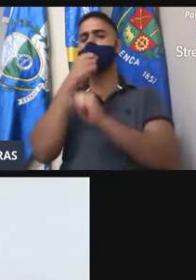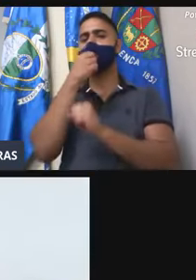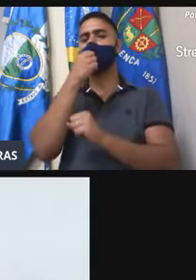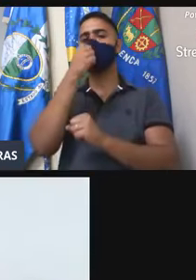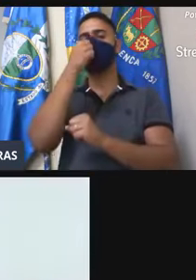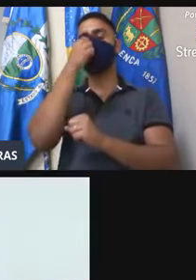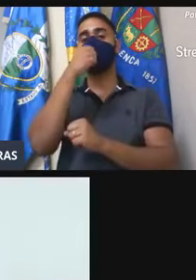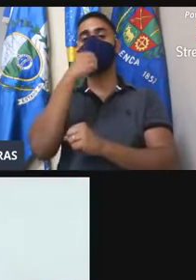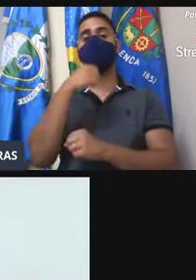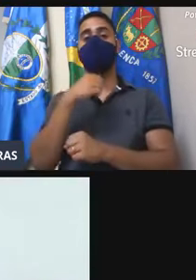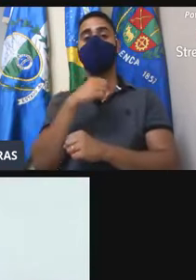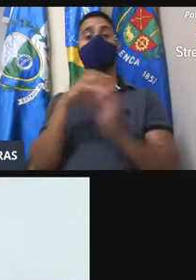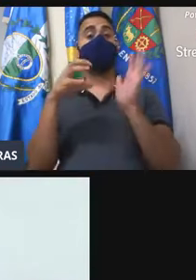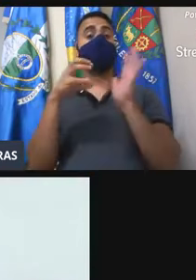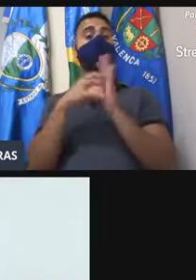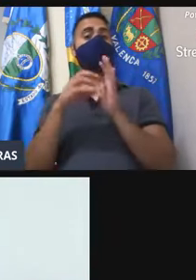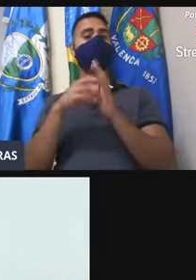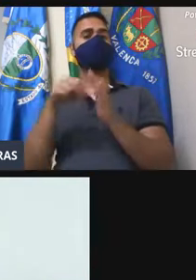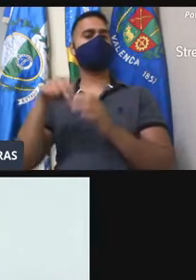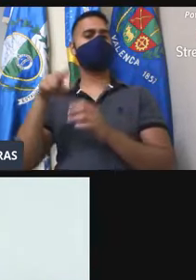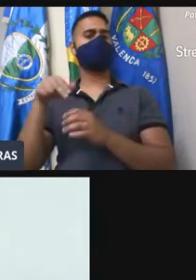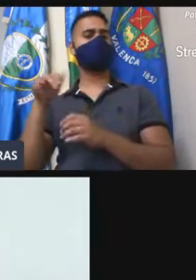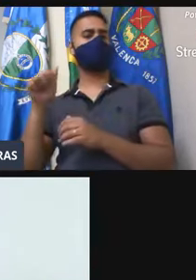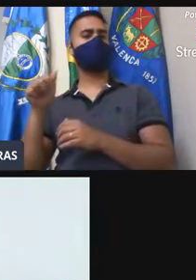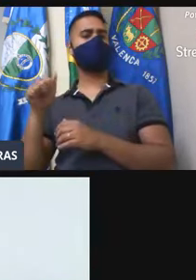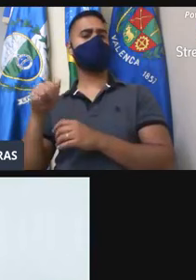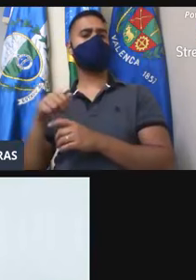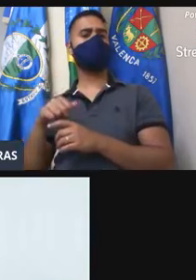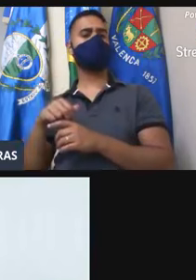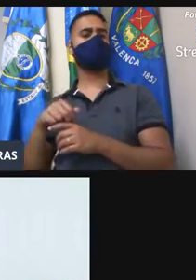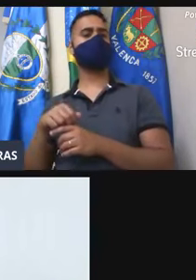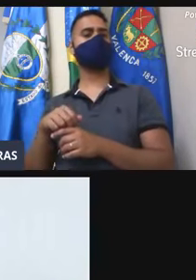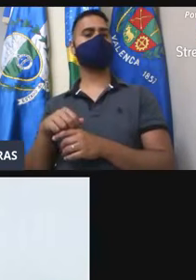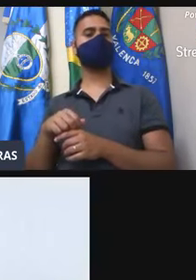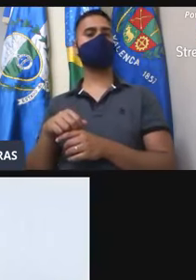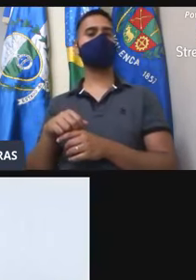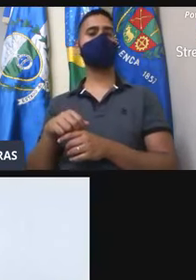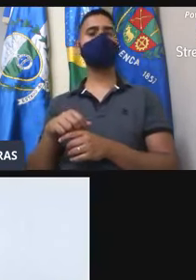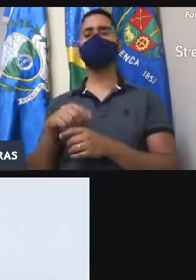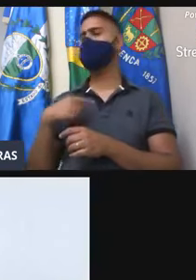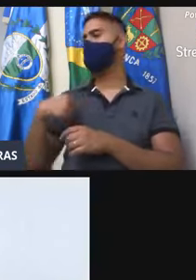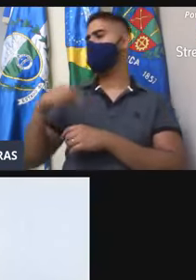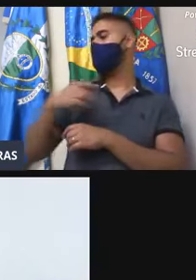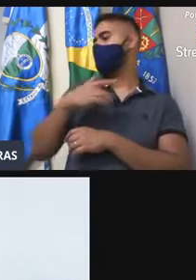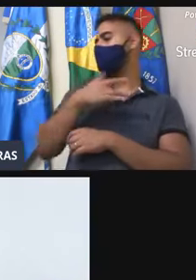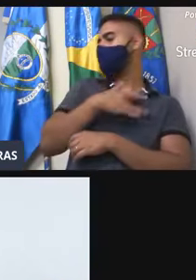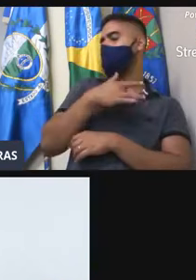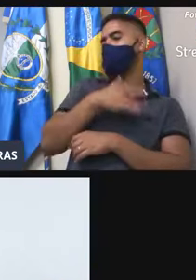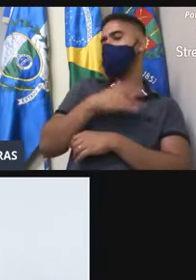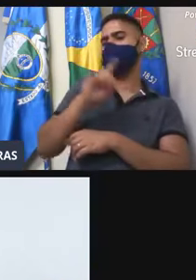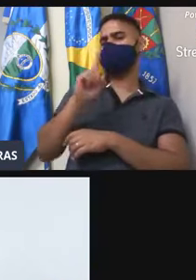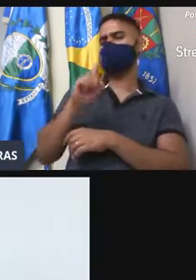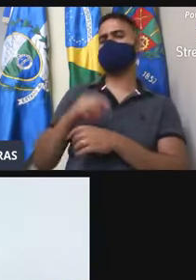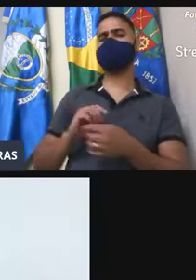que jamais se colocou de forma covarde como eles estão fazendo,